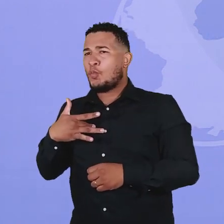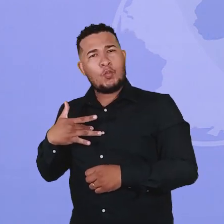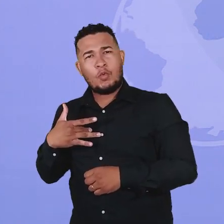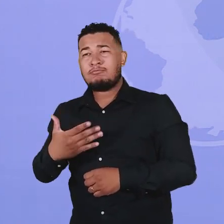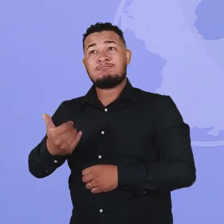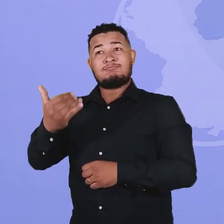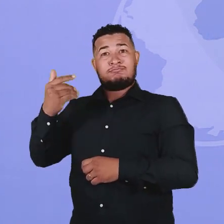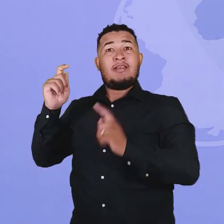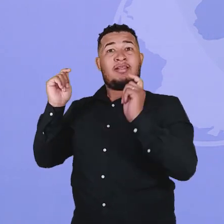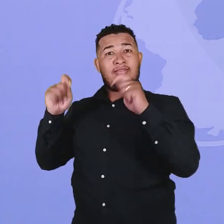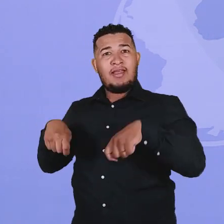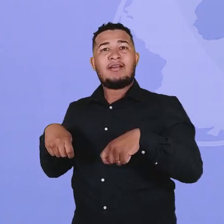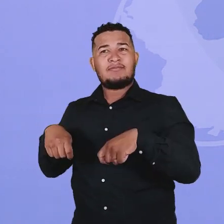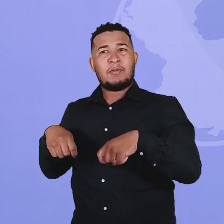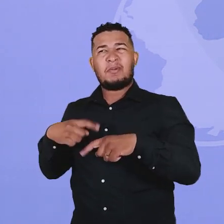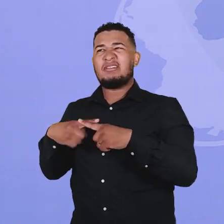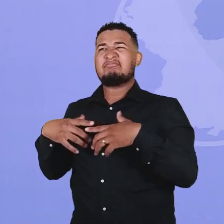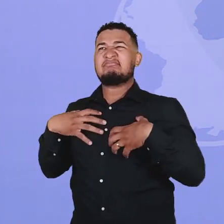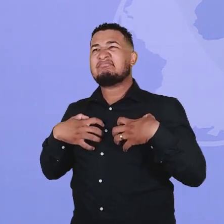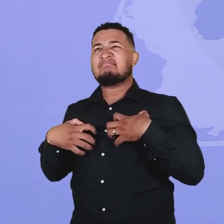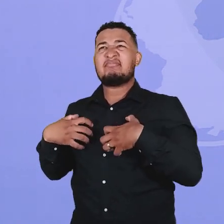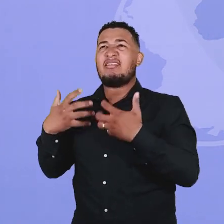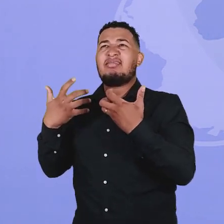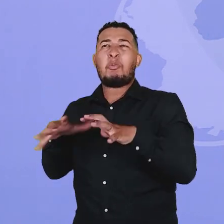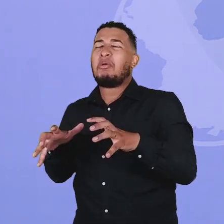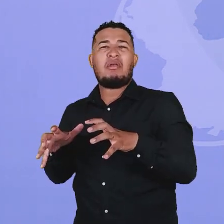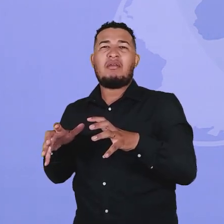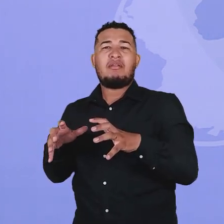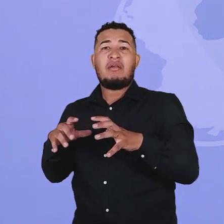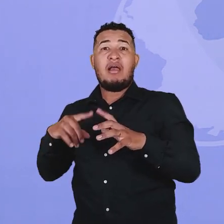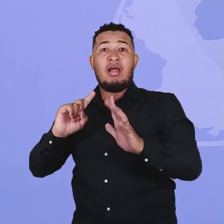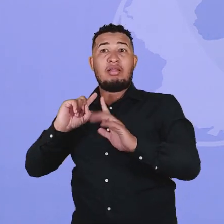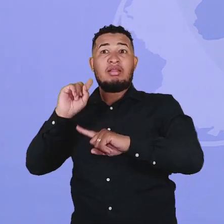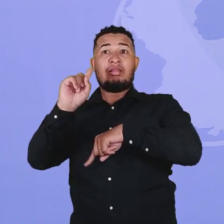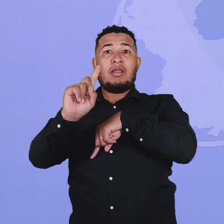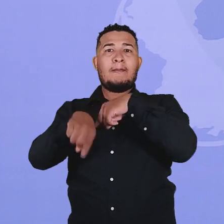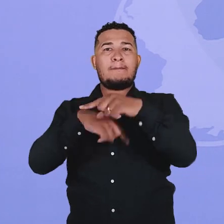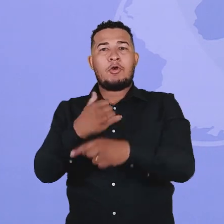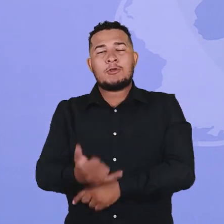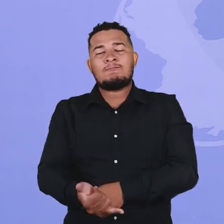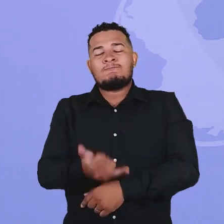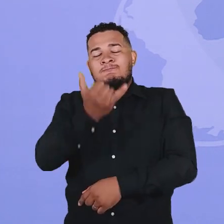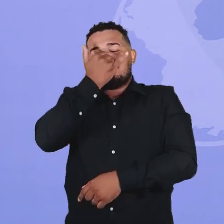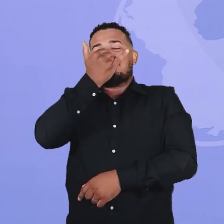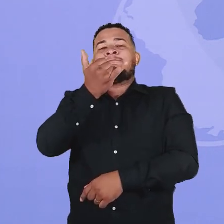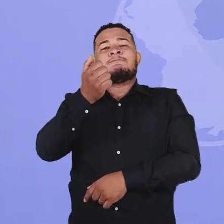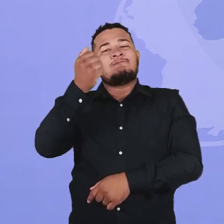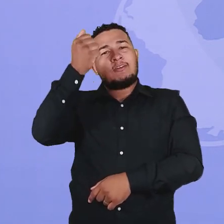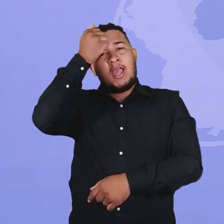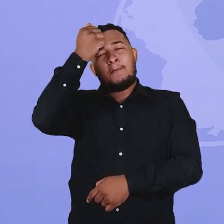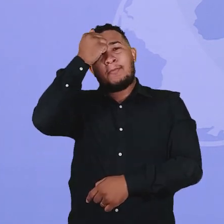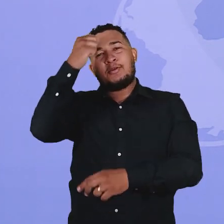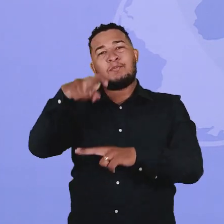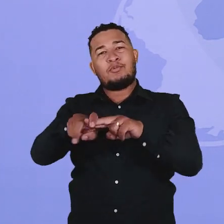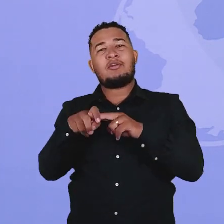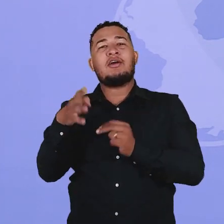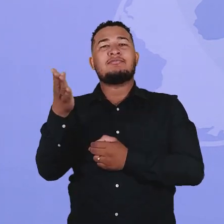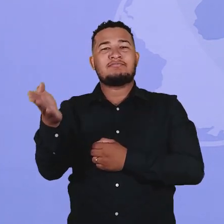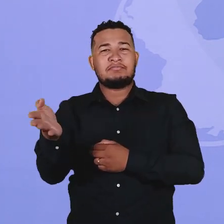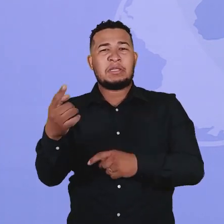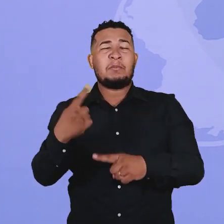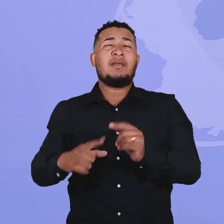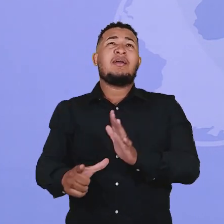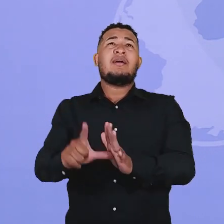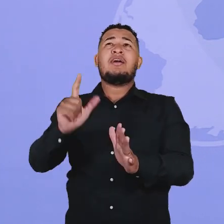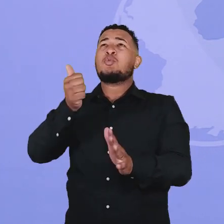quando deviam fazer, porque não quiseram no tempo certo. E depois a gente se arrepende acerca desses aspectos. Por